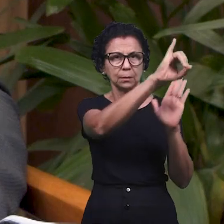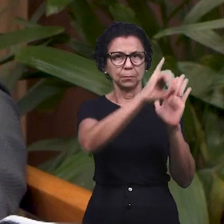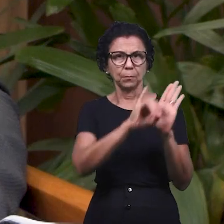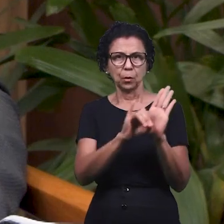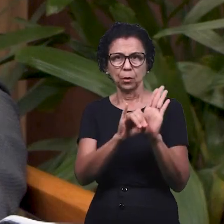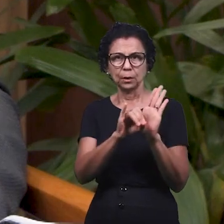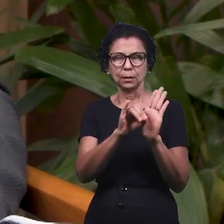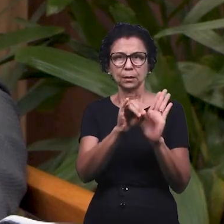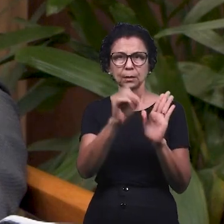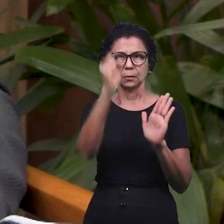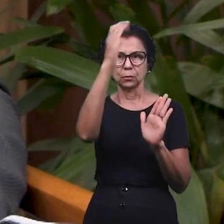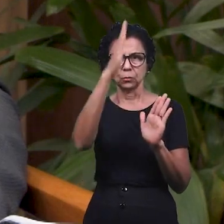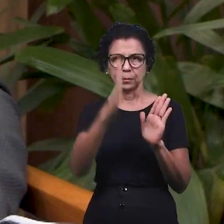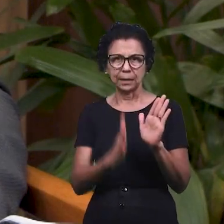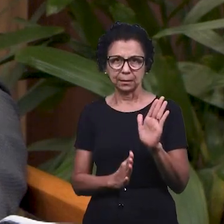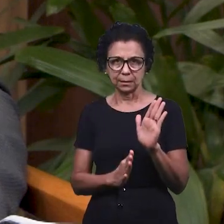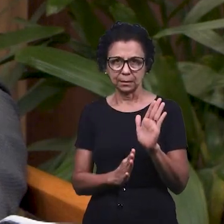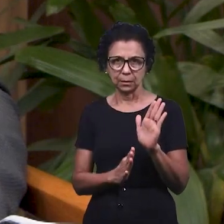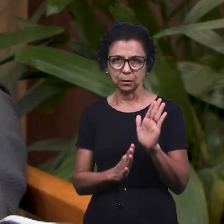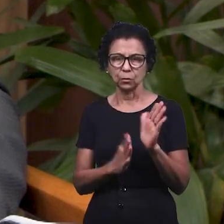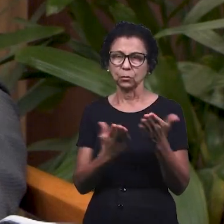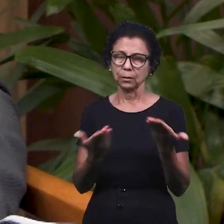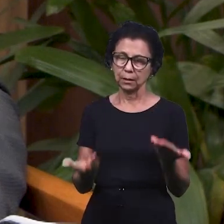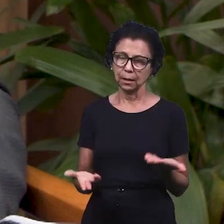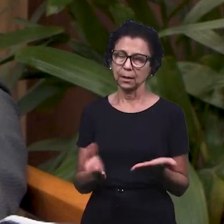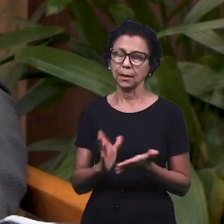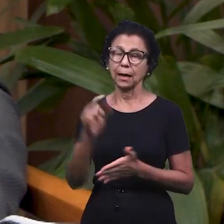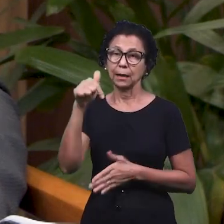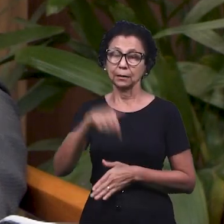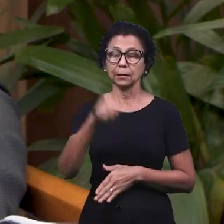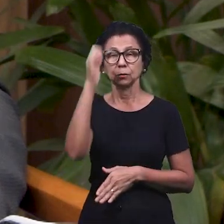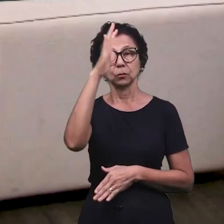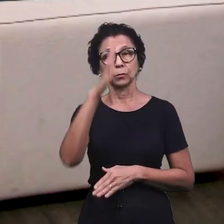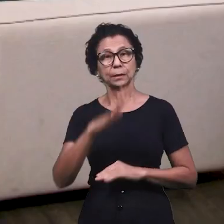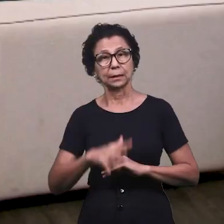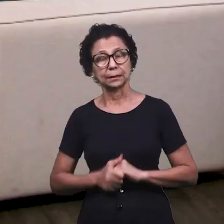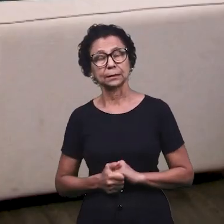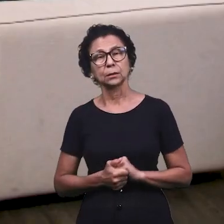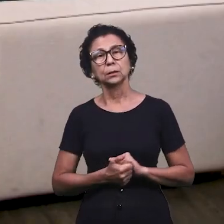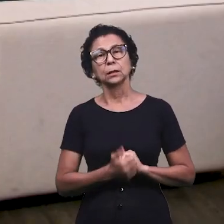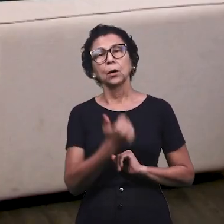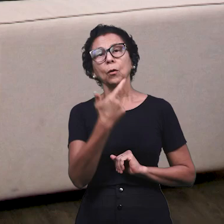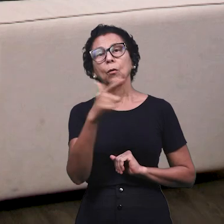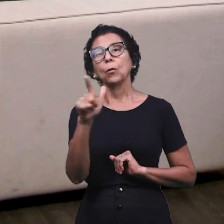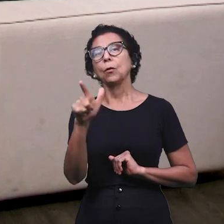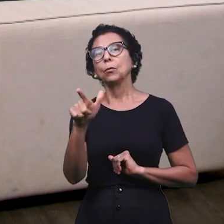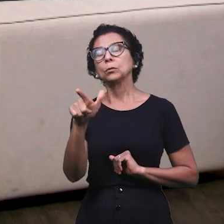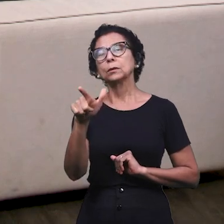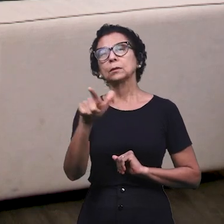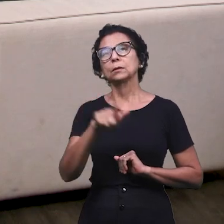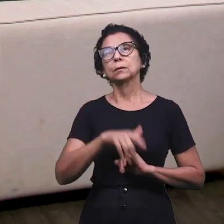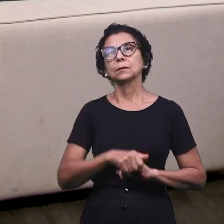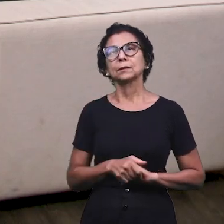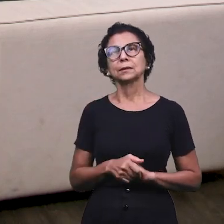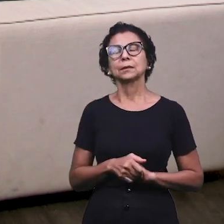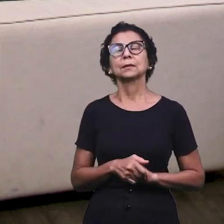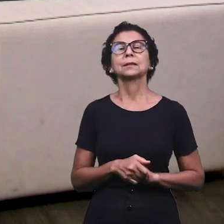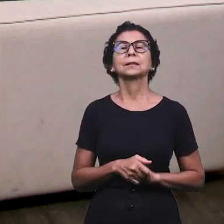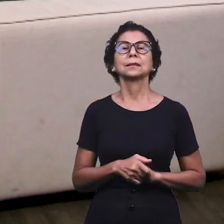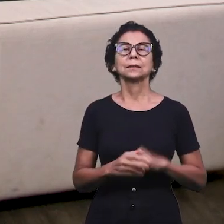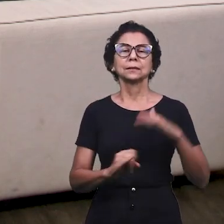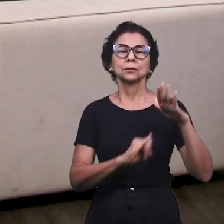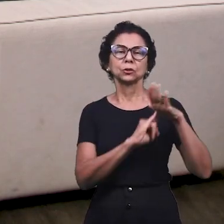e se enquadrado no Inmetro, na Anvisa, nos órgãos do país para depois disso tudo que o Daniel falou, você